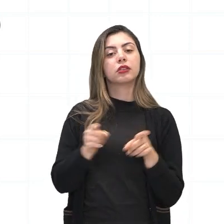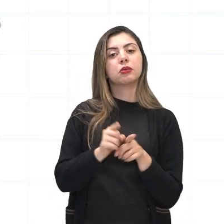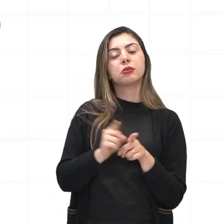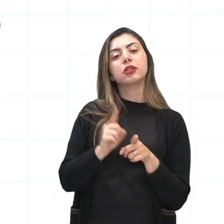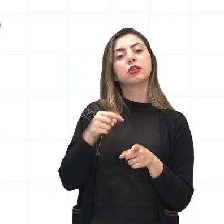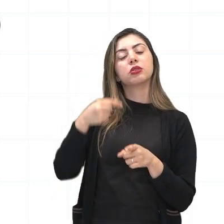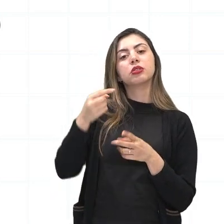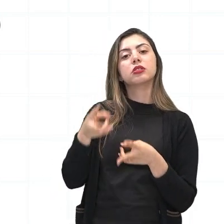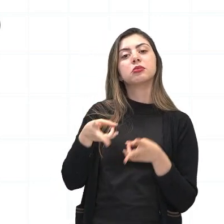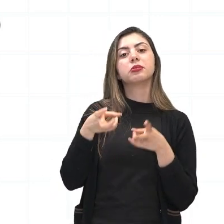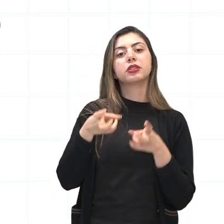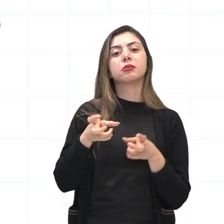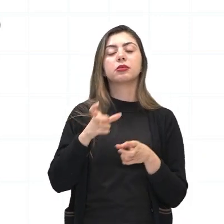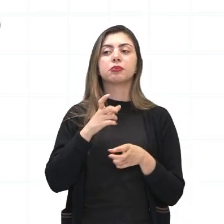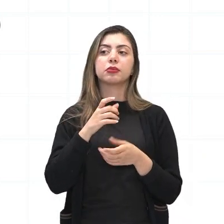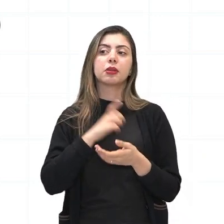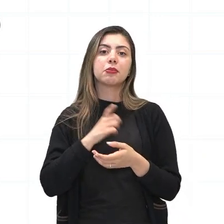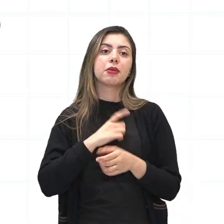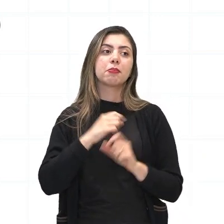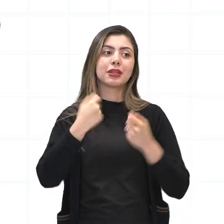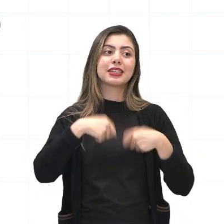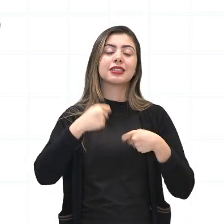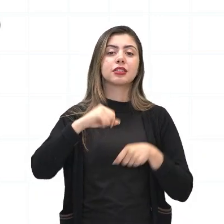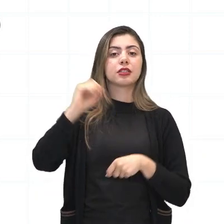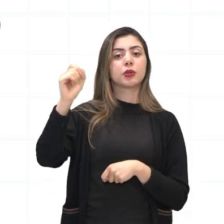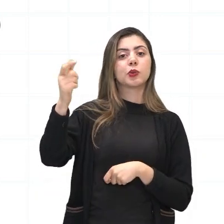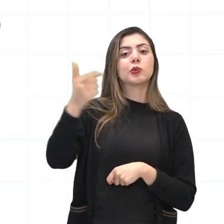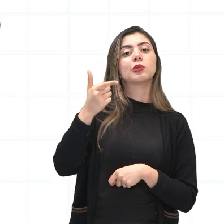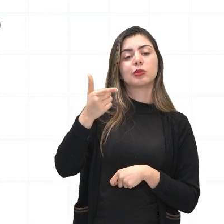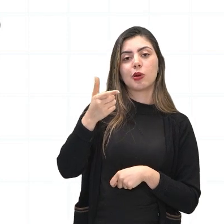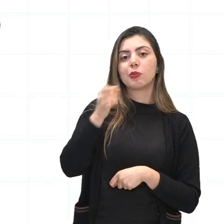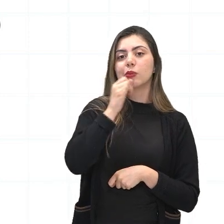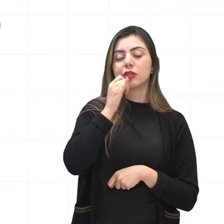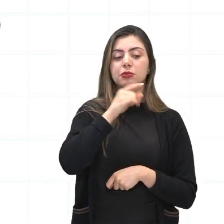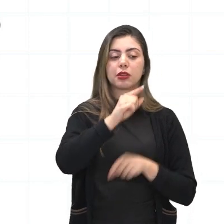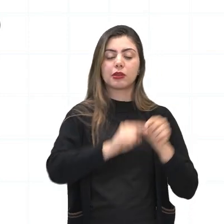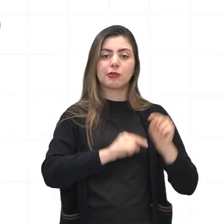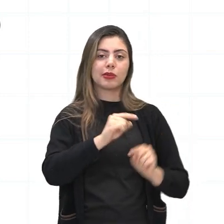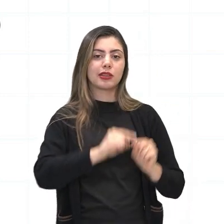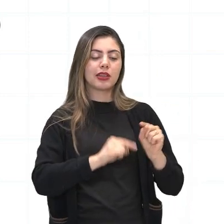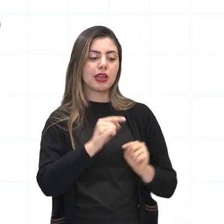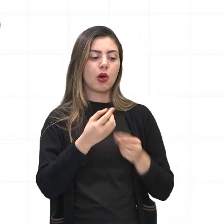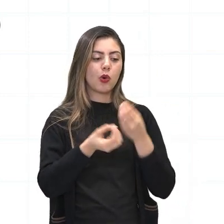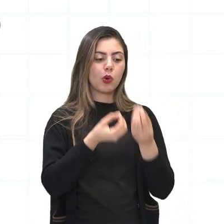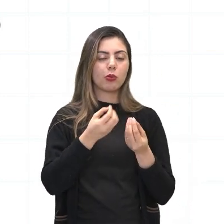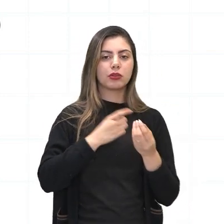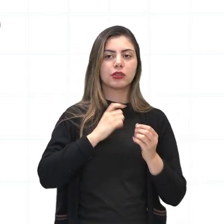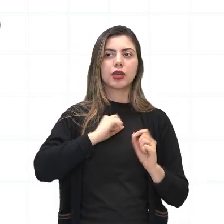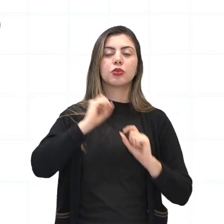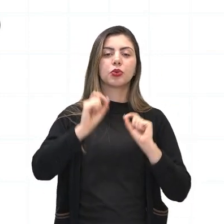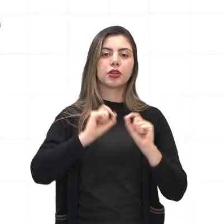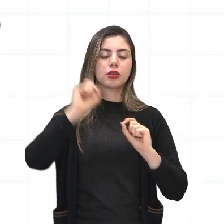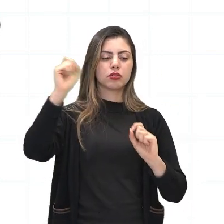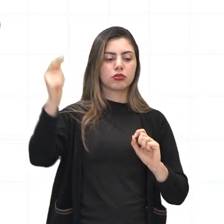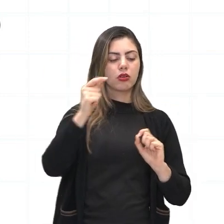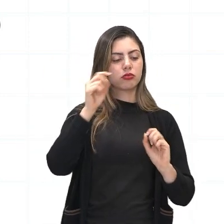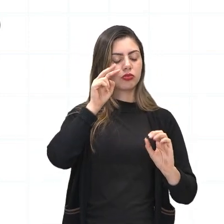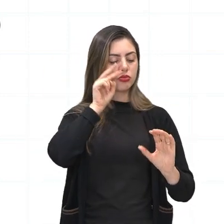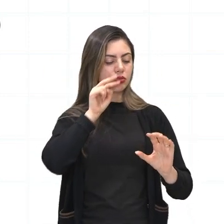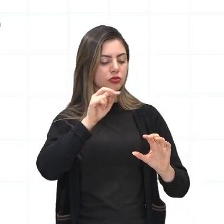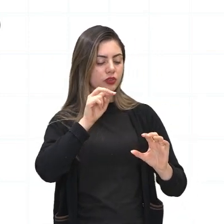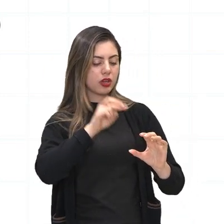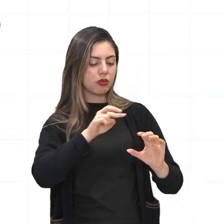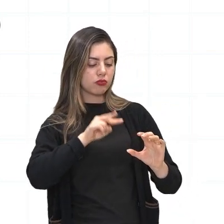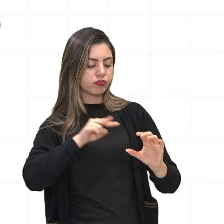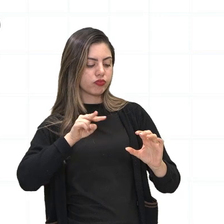cores que depende da questão da iluminação a partir de um objeto, do modo que ele reflete aos nossos olhos, como enxergamos há